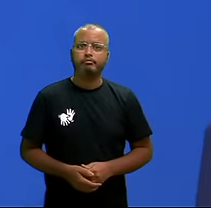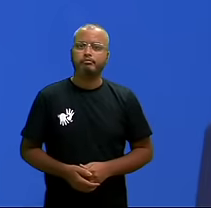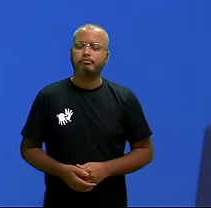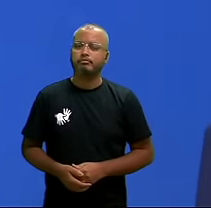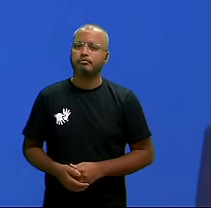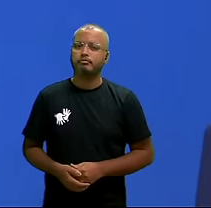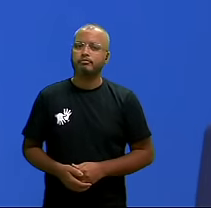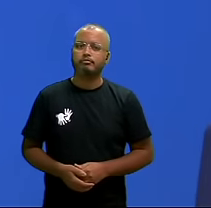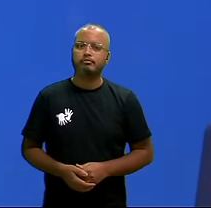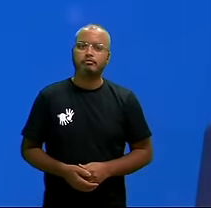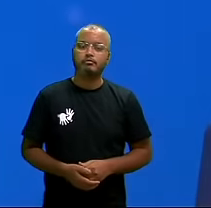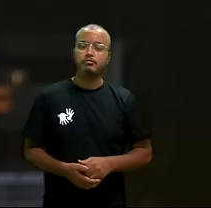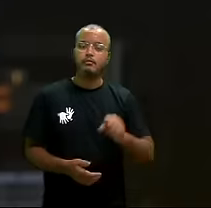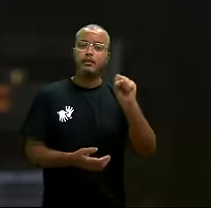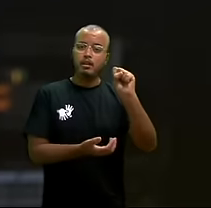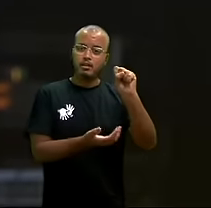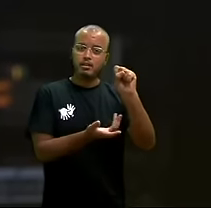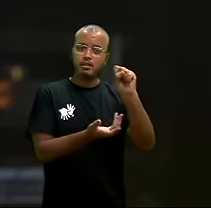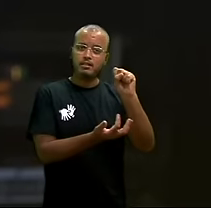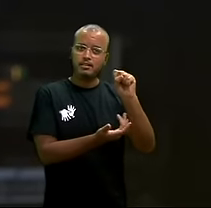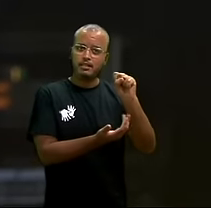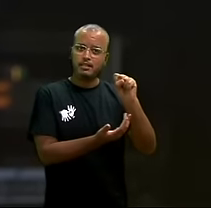Sadraque, Mesaque e Abidinego disseram: